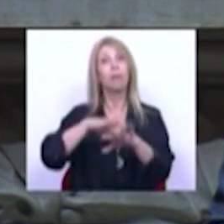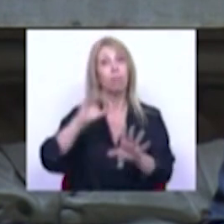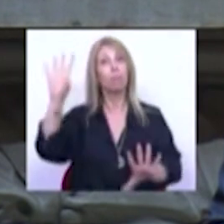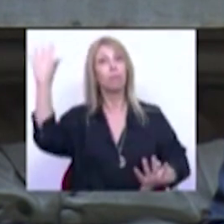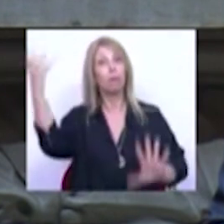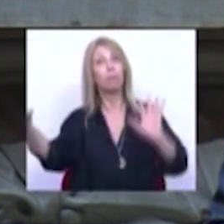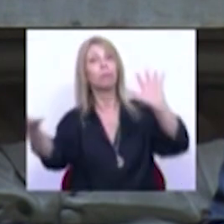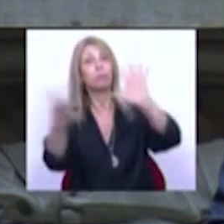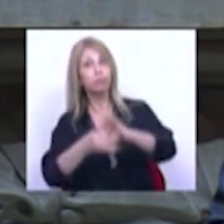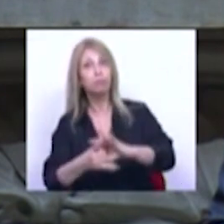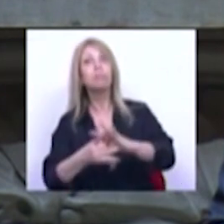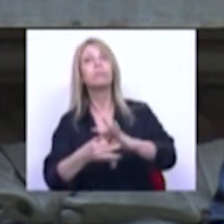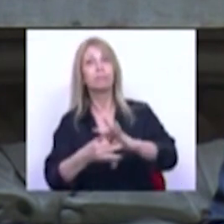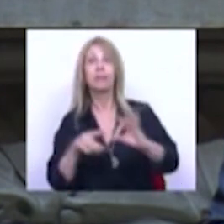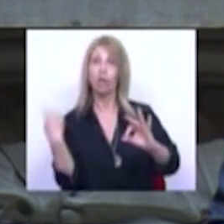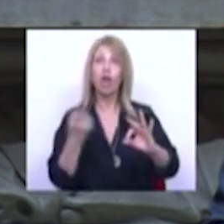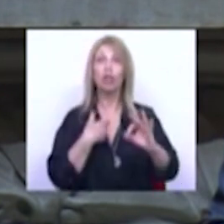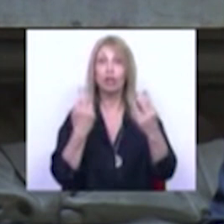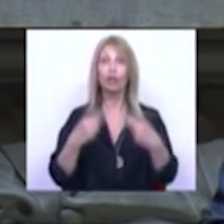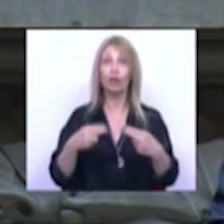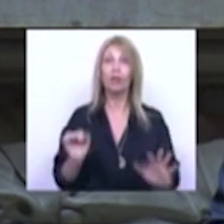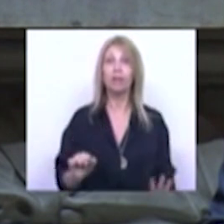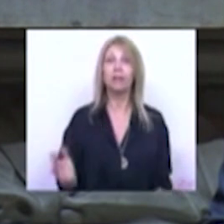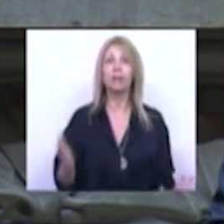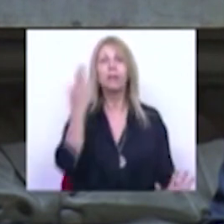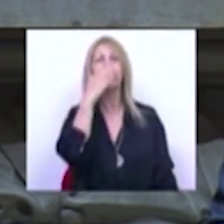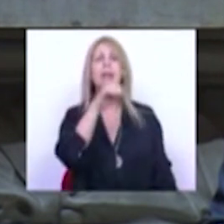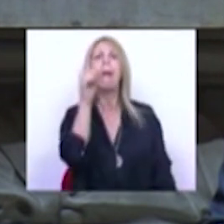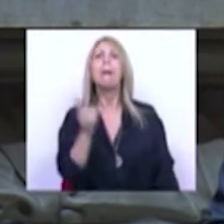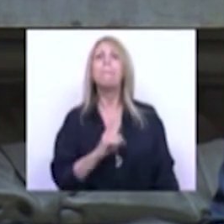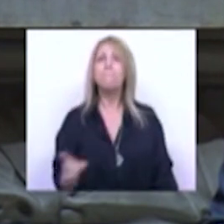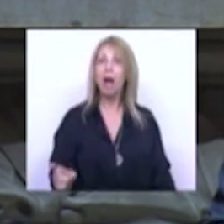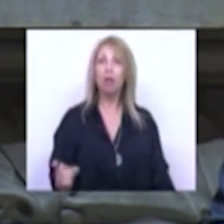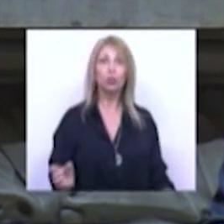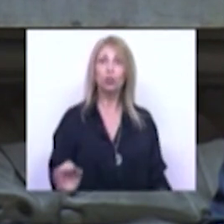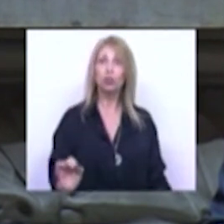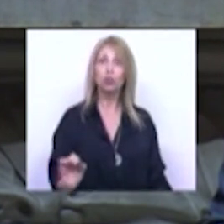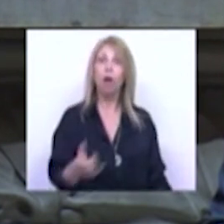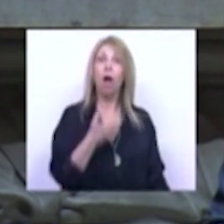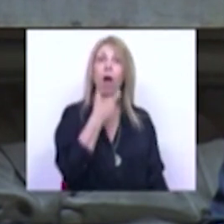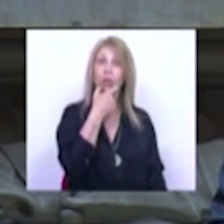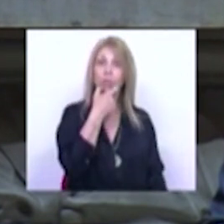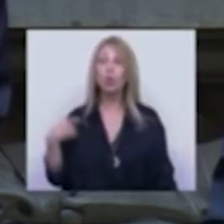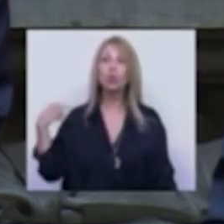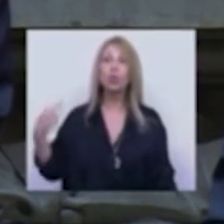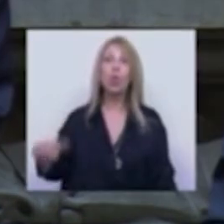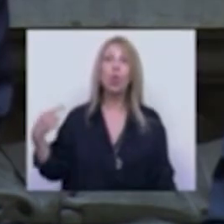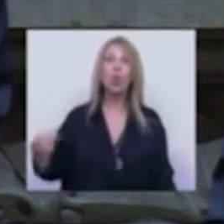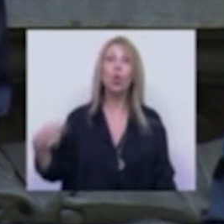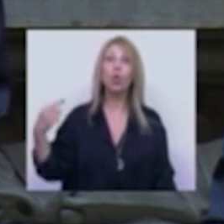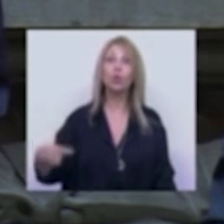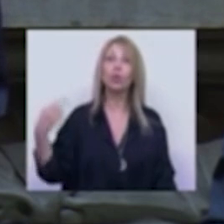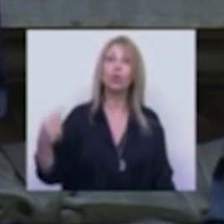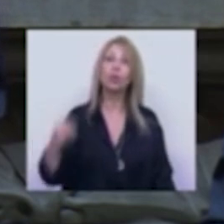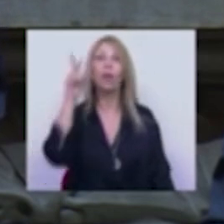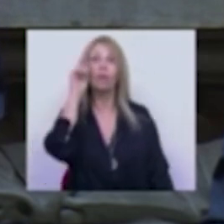são as nossas fronteiras. Se a paz não existir, a insegurança atingirá também as nossas vidas. São